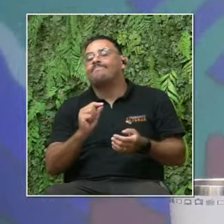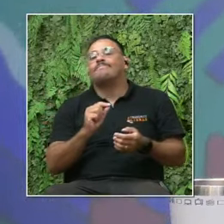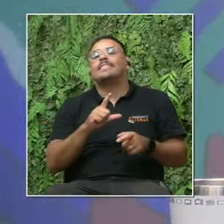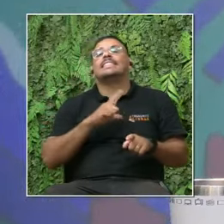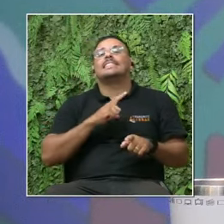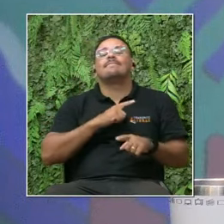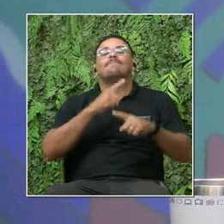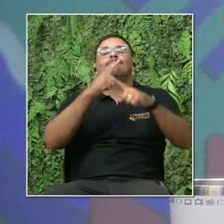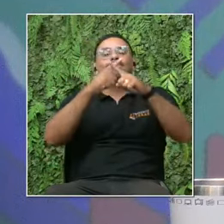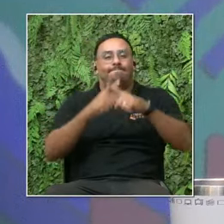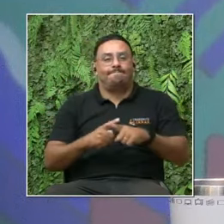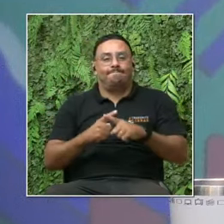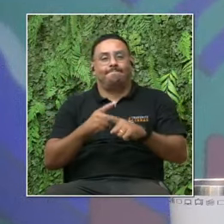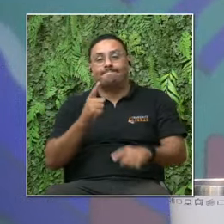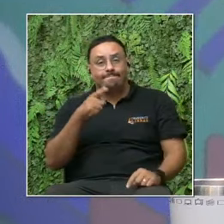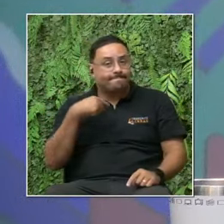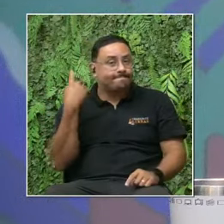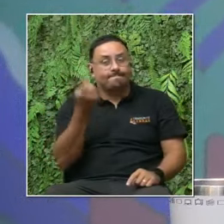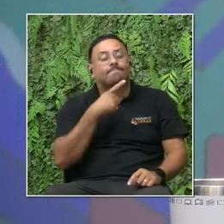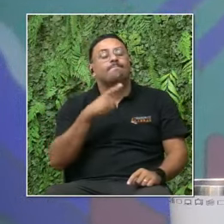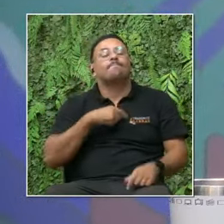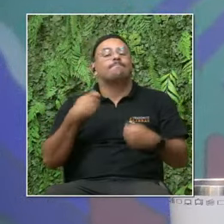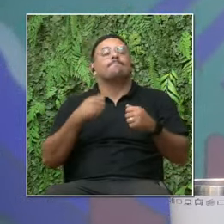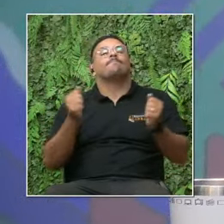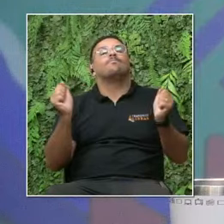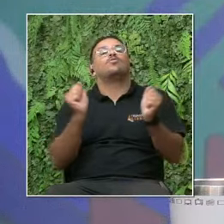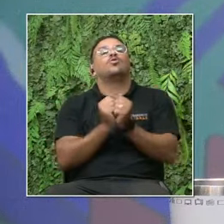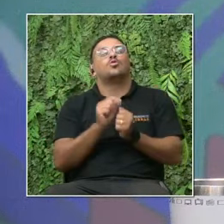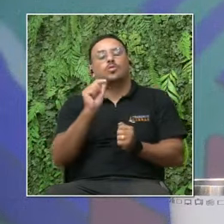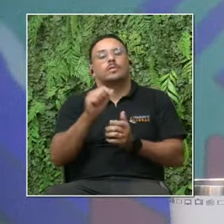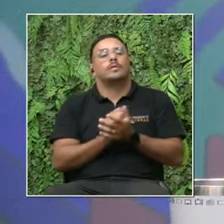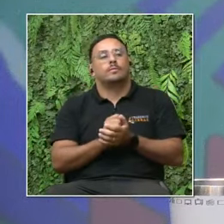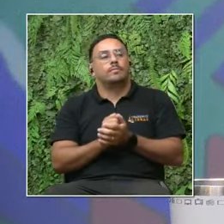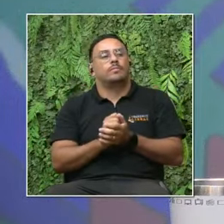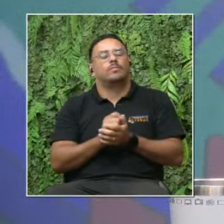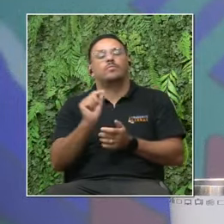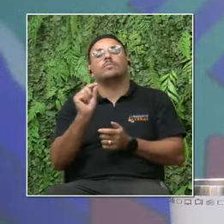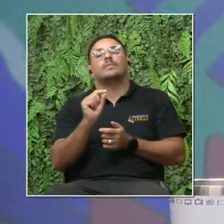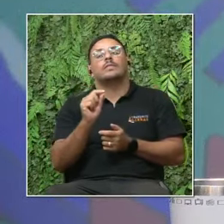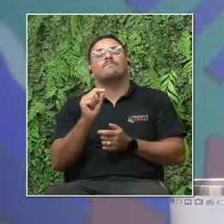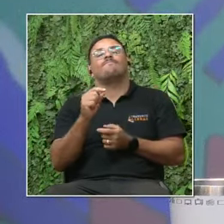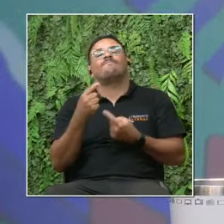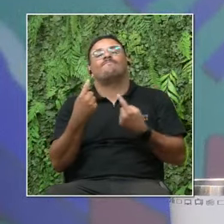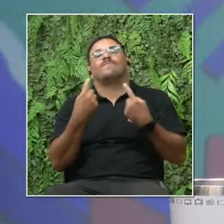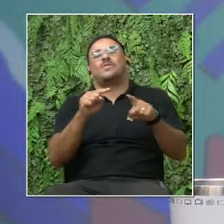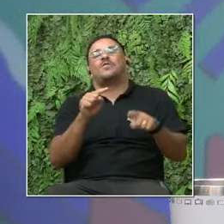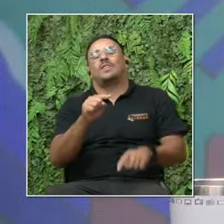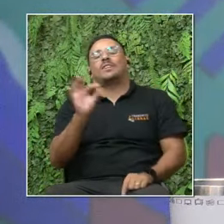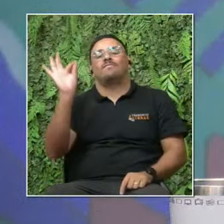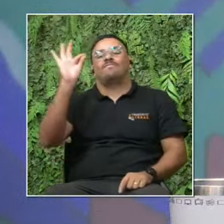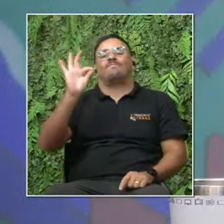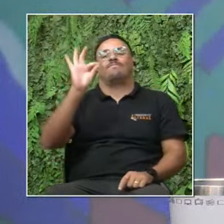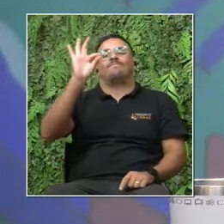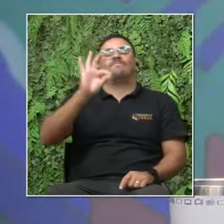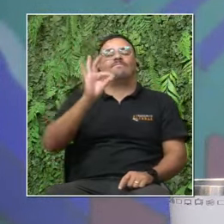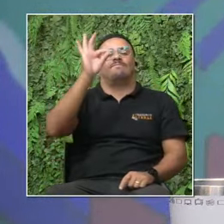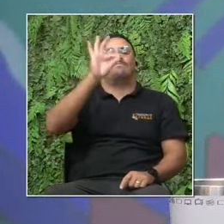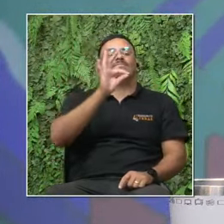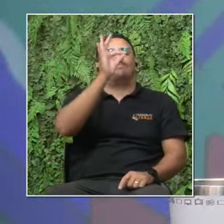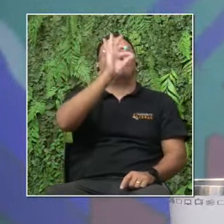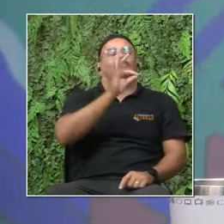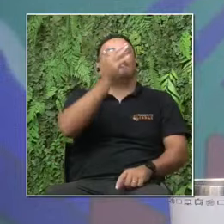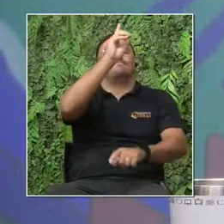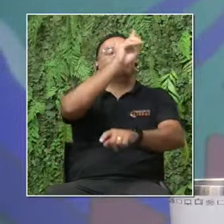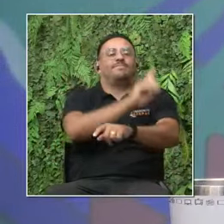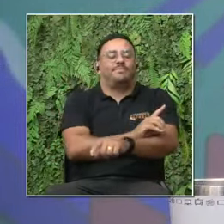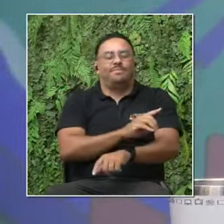campeonato que todos nós temos que jogar junto contra esse aqui ó não